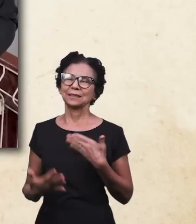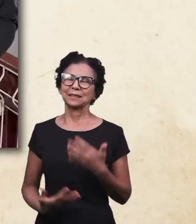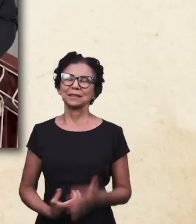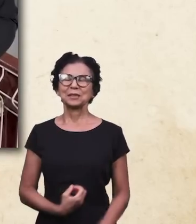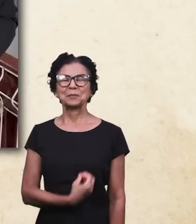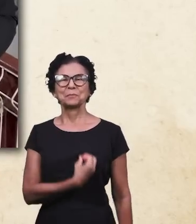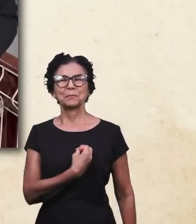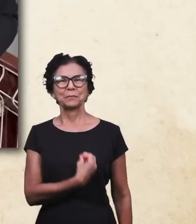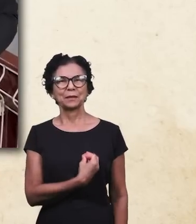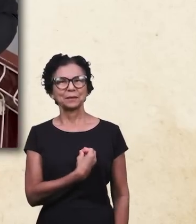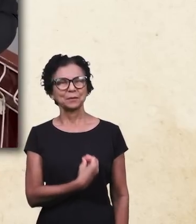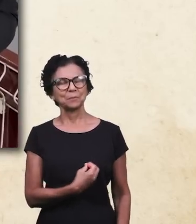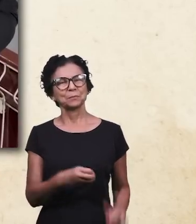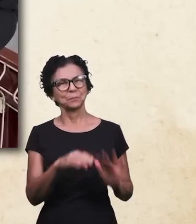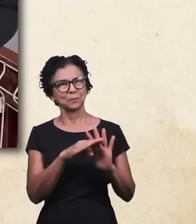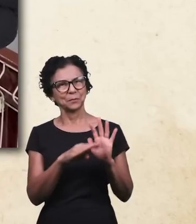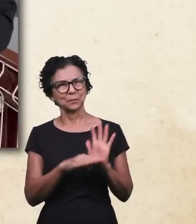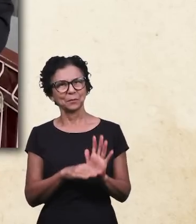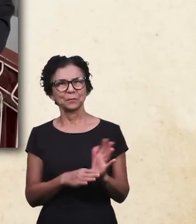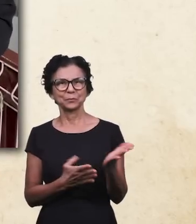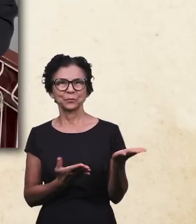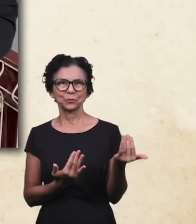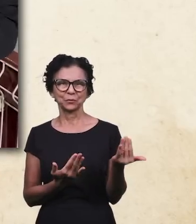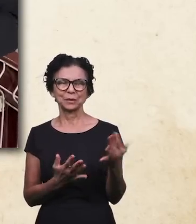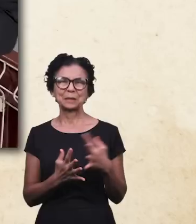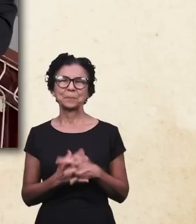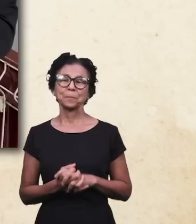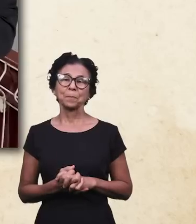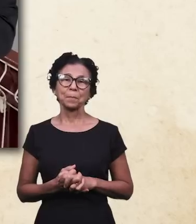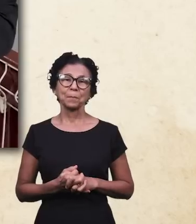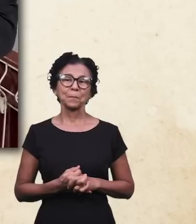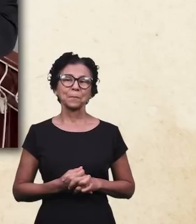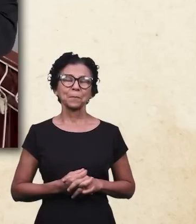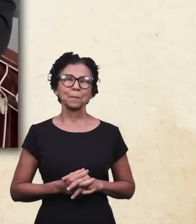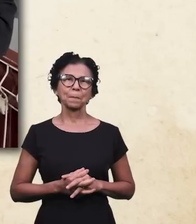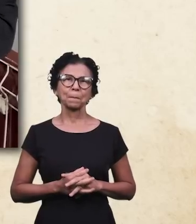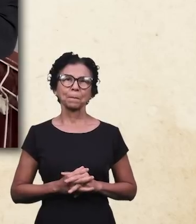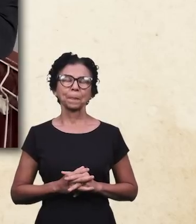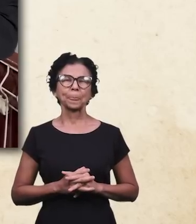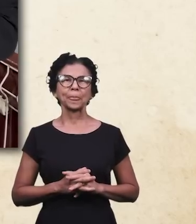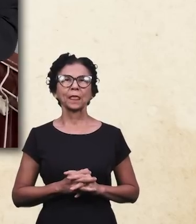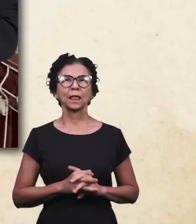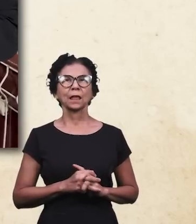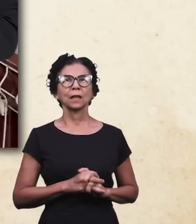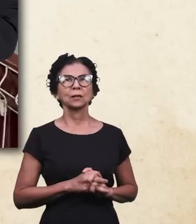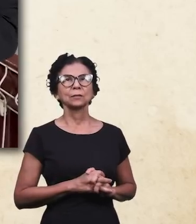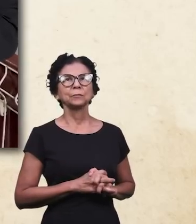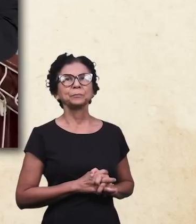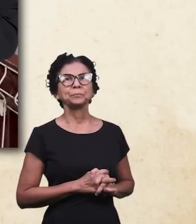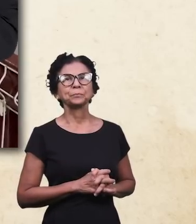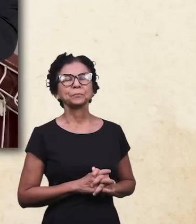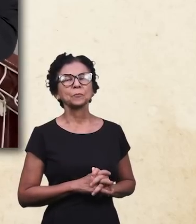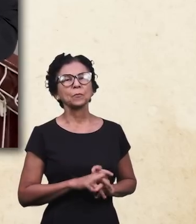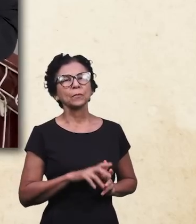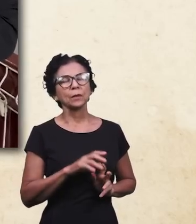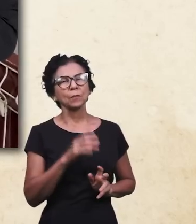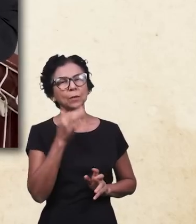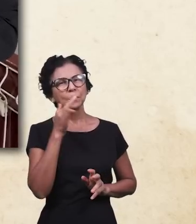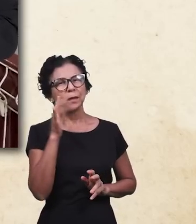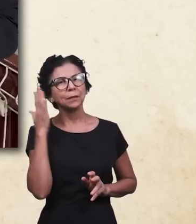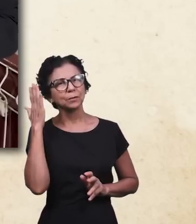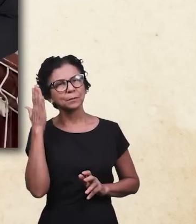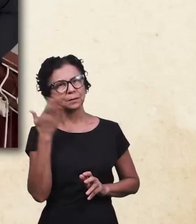participar deste programa. Nós queremos deixar para os jovens e para aqueles que nos assistem uma breve